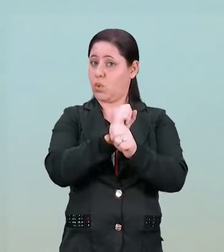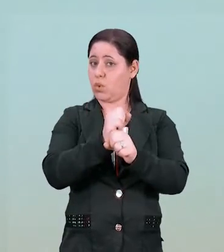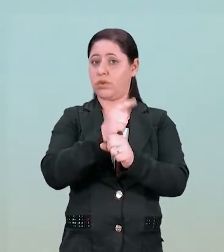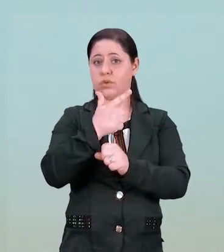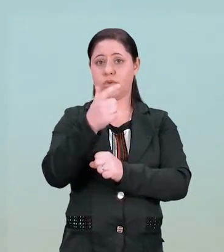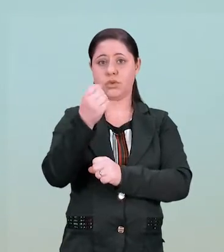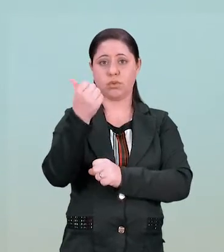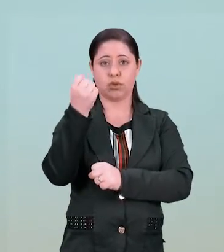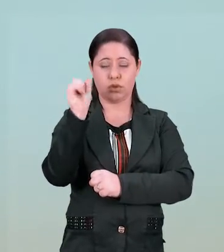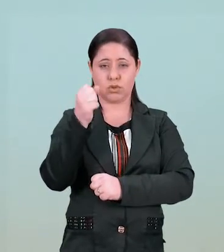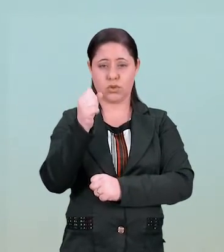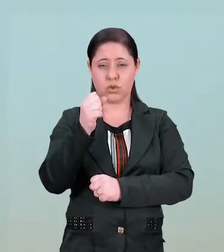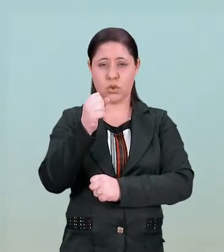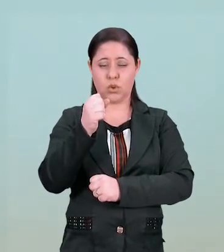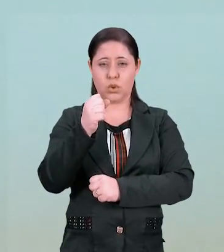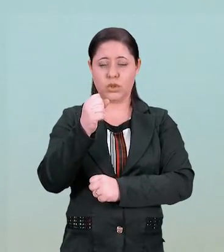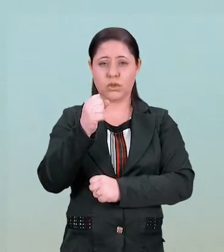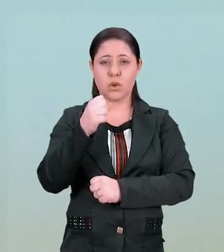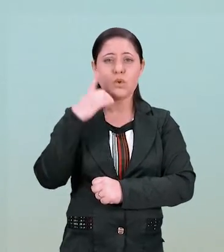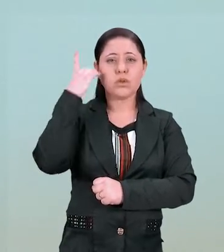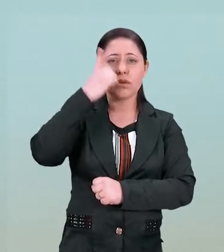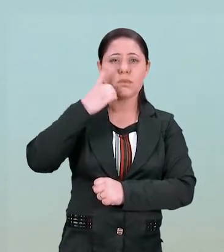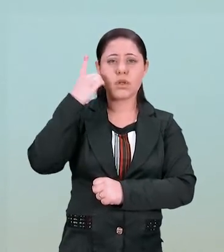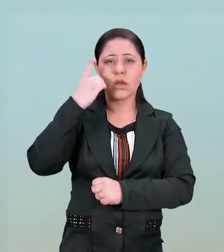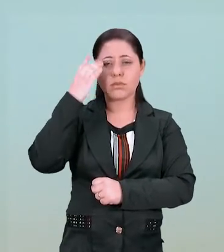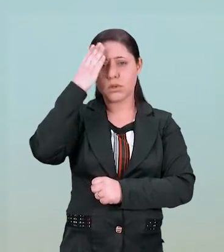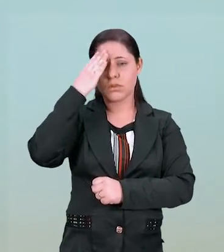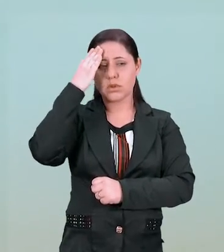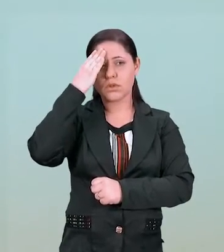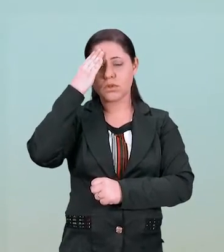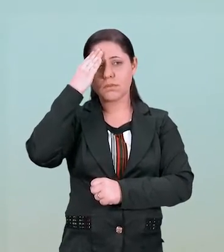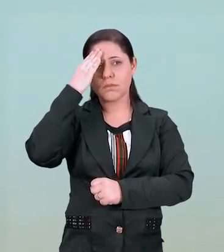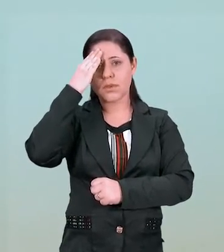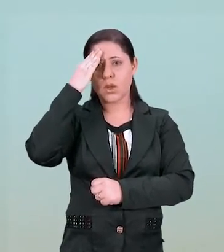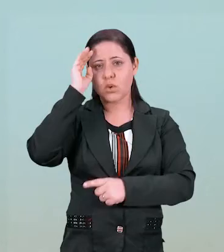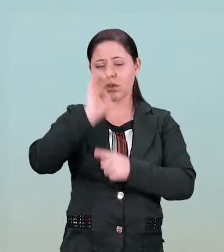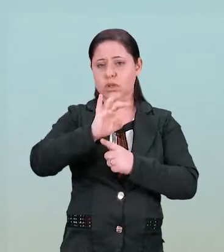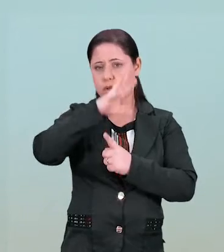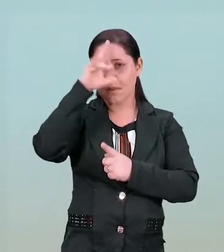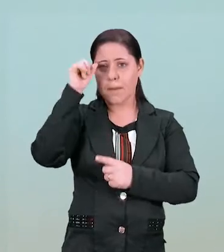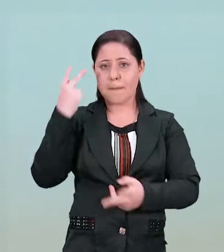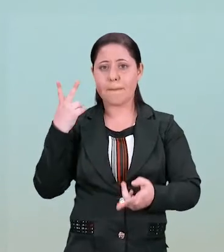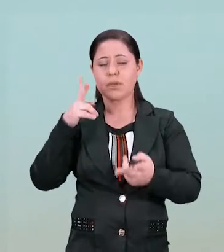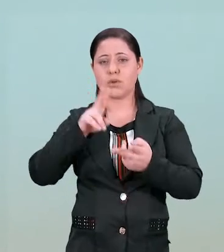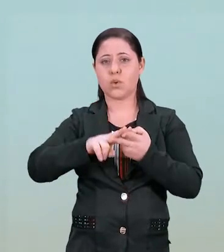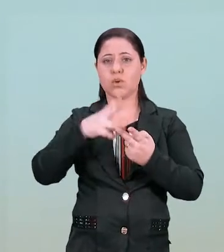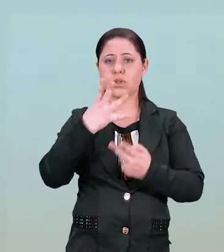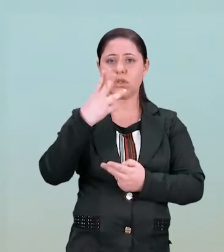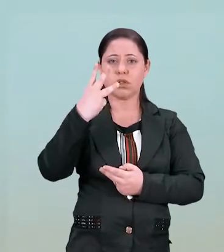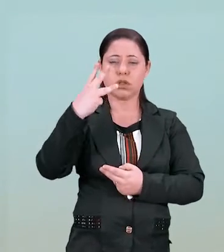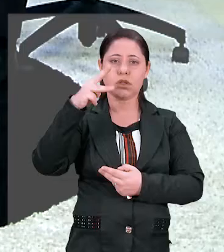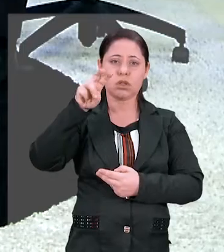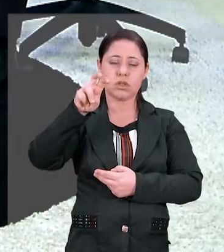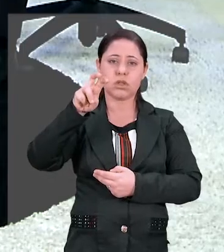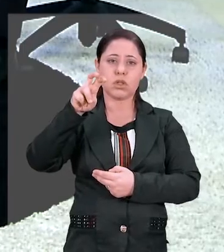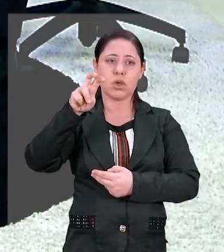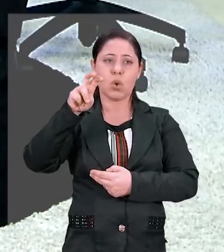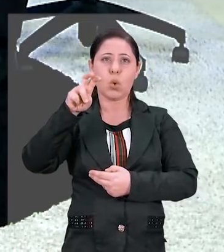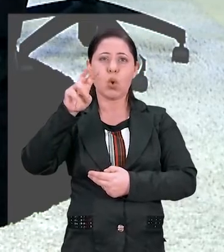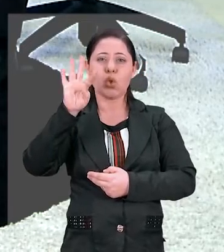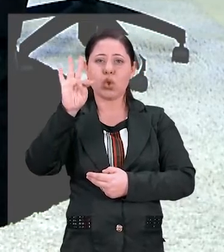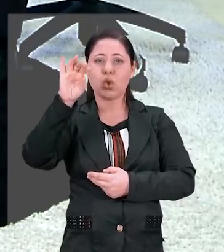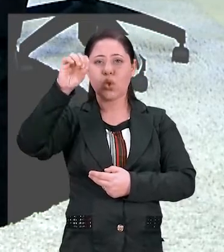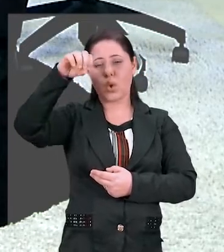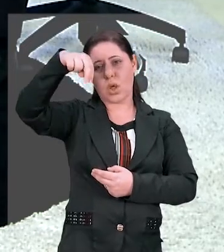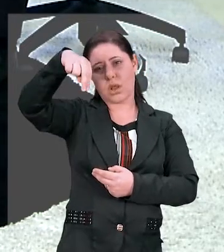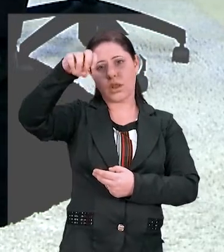gestão do deputado José Carlos Barbosa, o Mato Grosso do Sul apreendeu 435 toneladas de drogas. Todavia, no